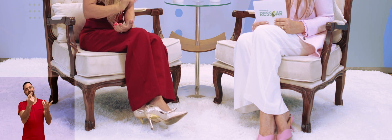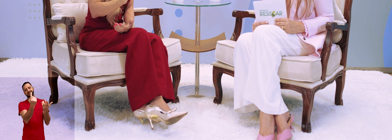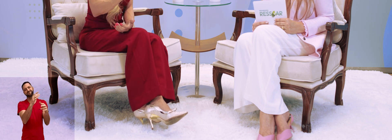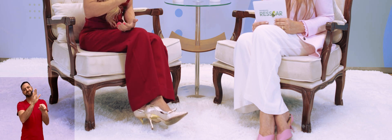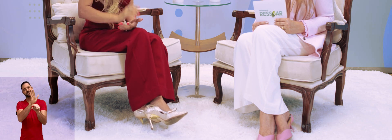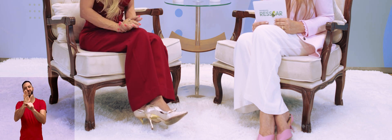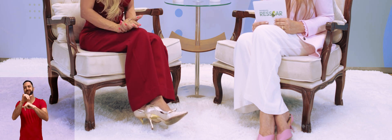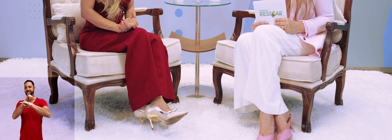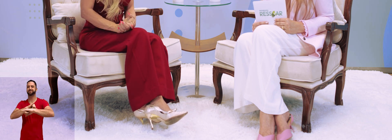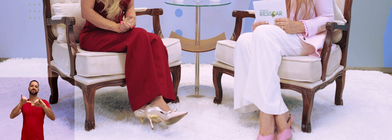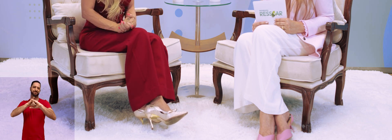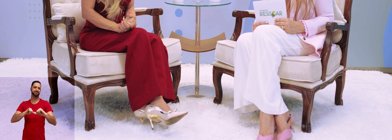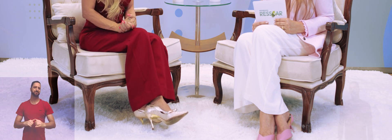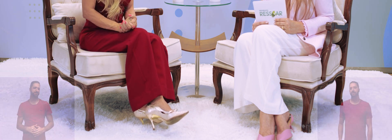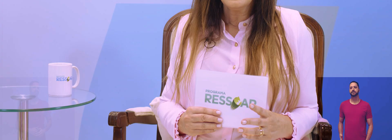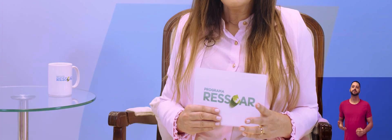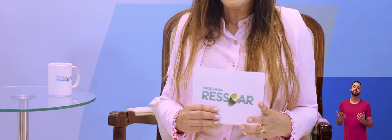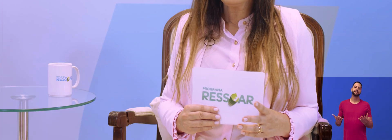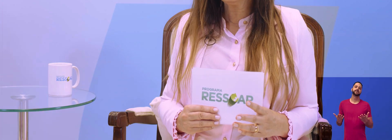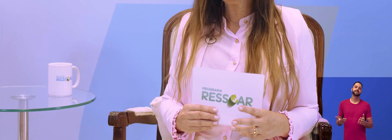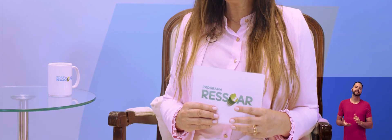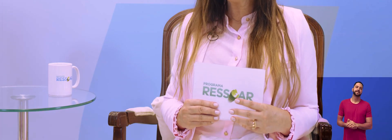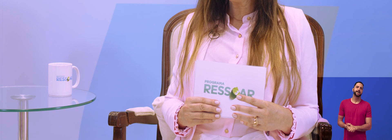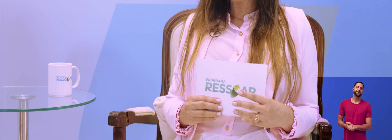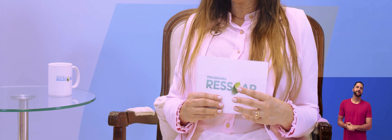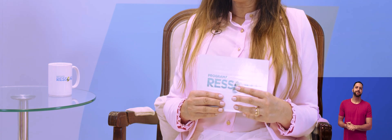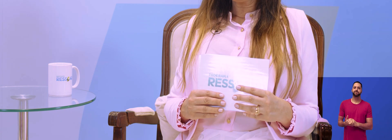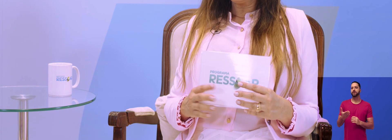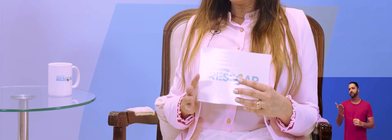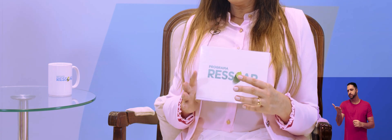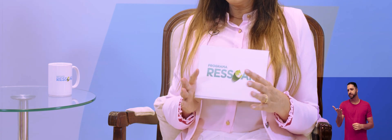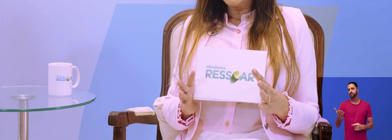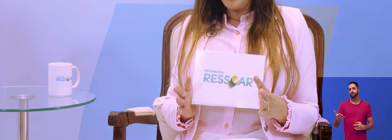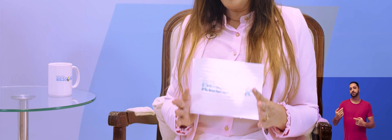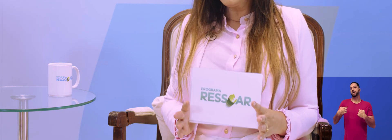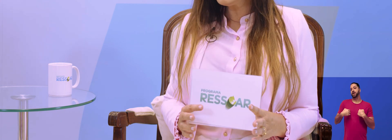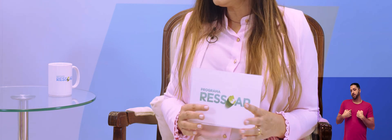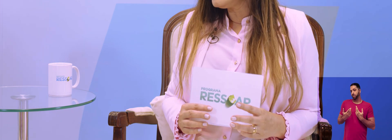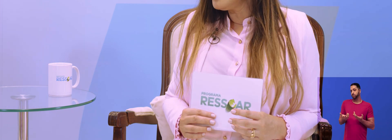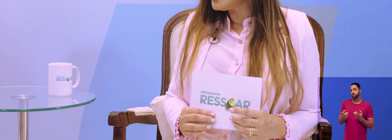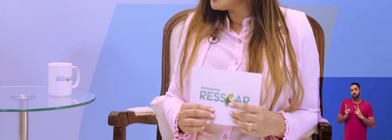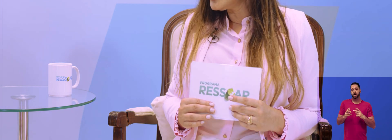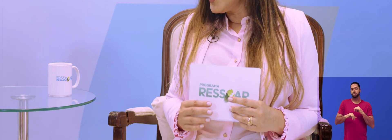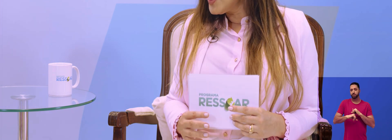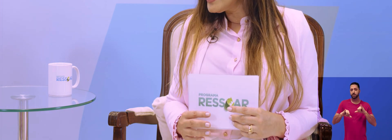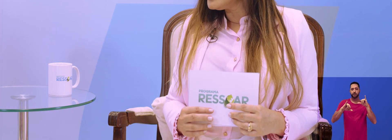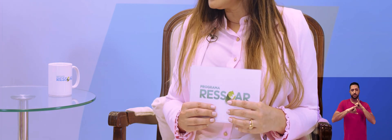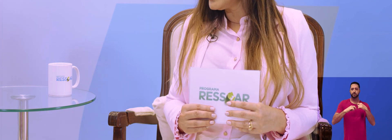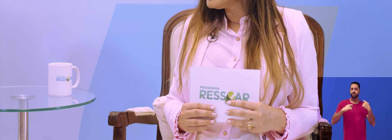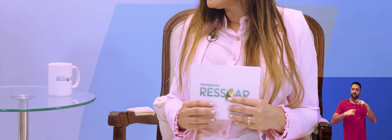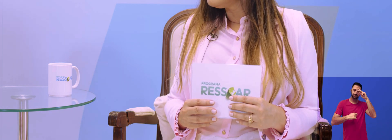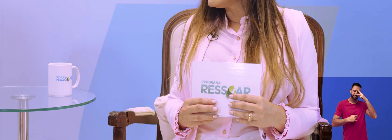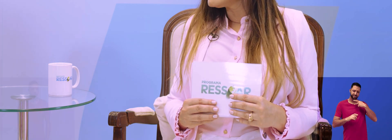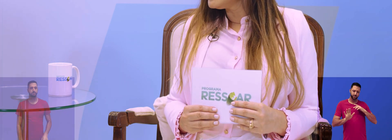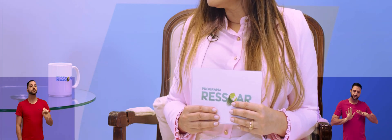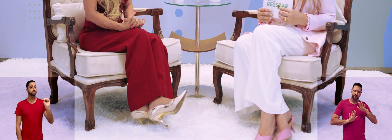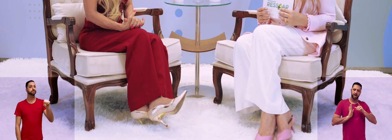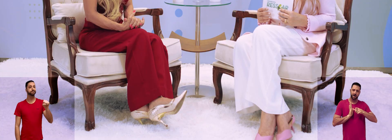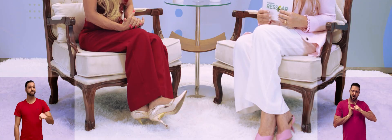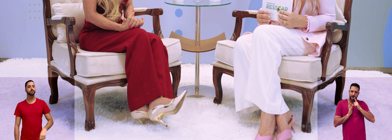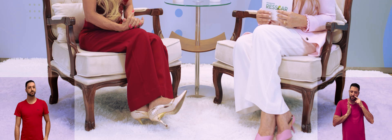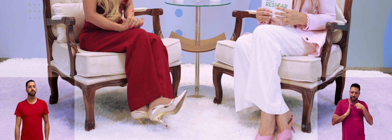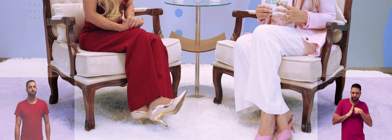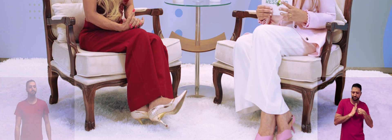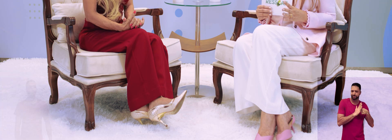aqui fazendo tudo isso acontecer. Agora, doutora, como você e eu, a gente gosta de falar de prevenção,